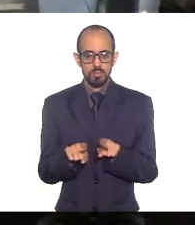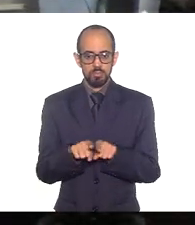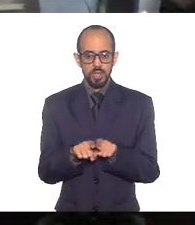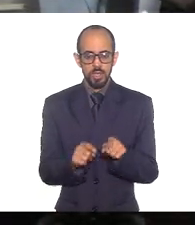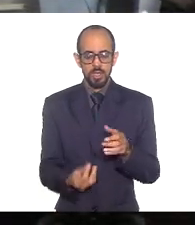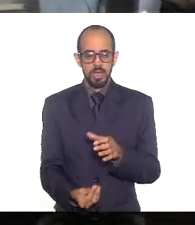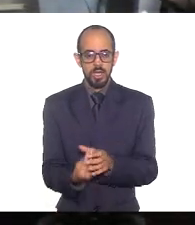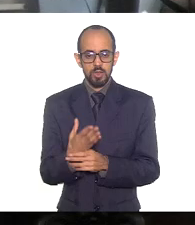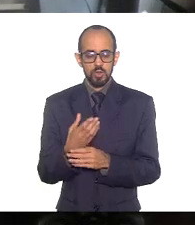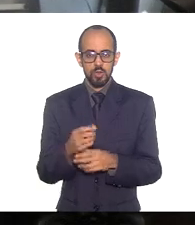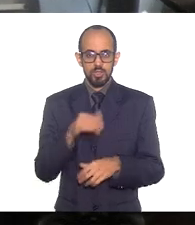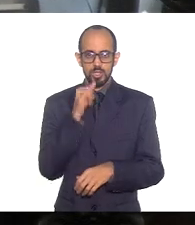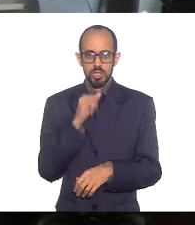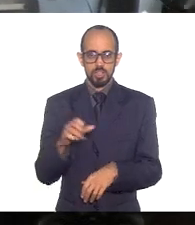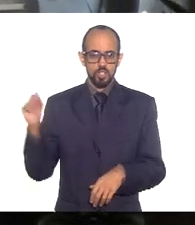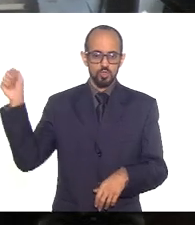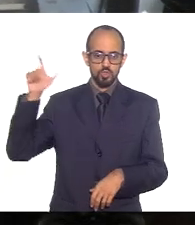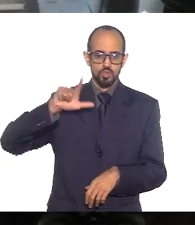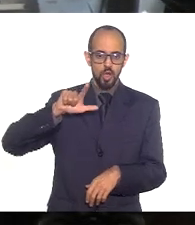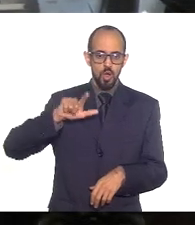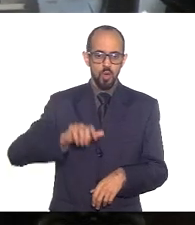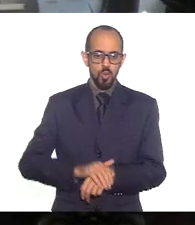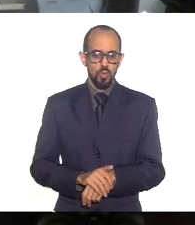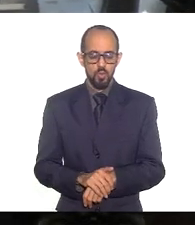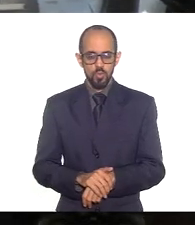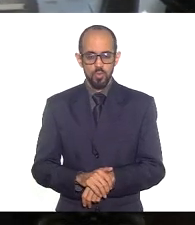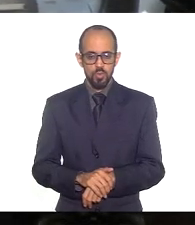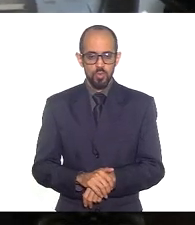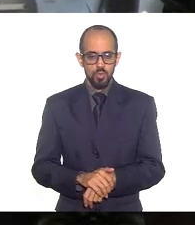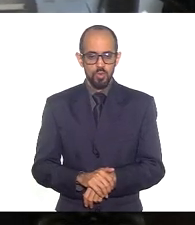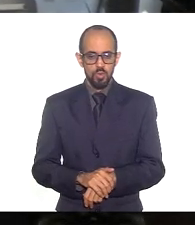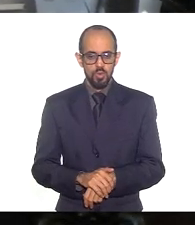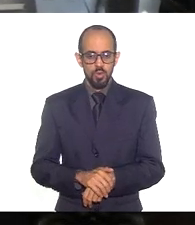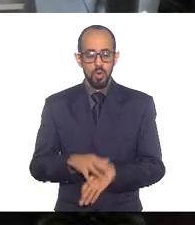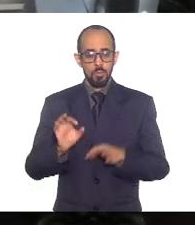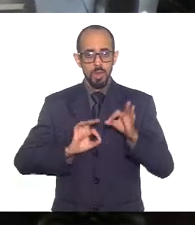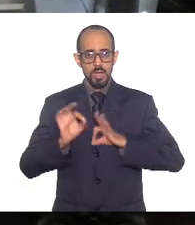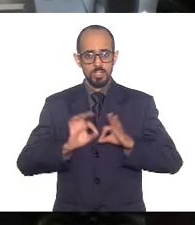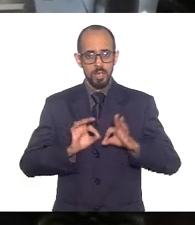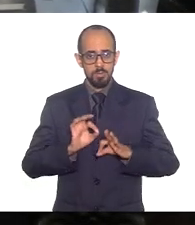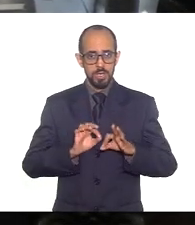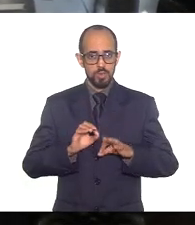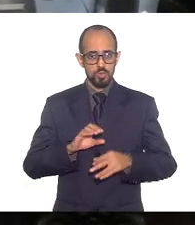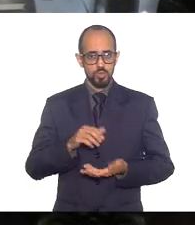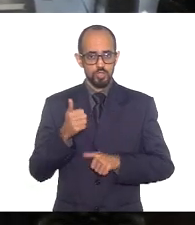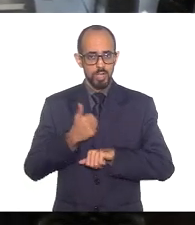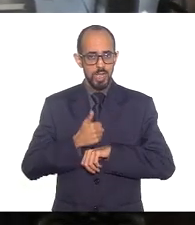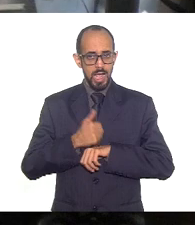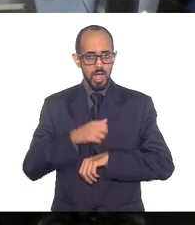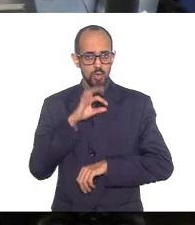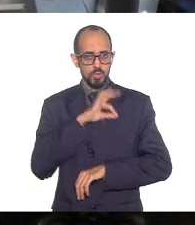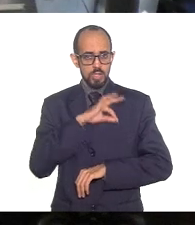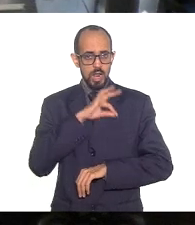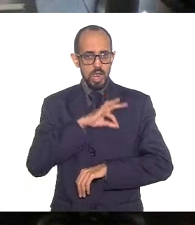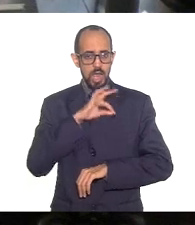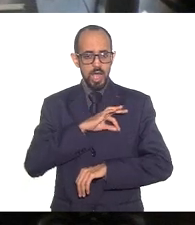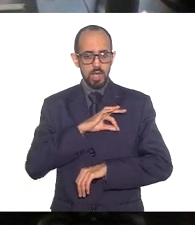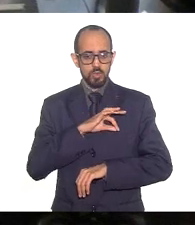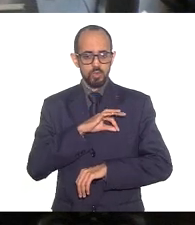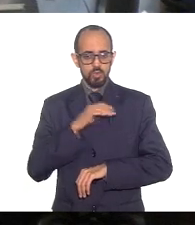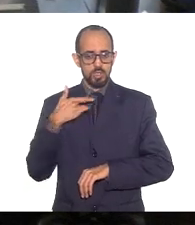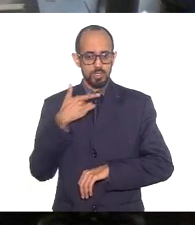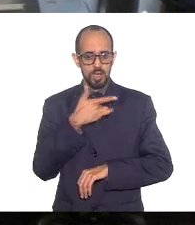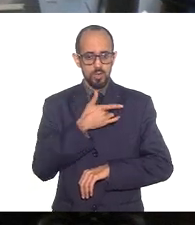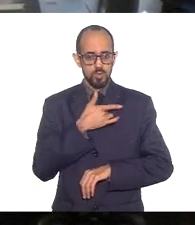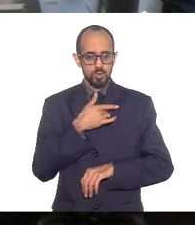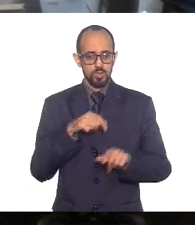solar salve enganar saliva de 20 tivemos aqui o plano de cargos e salário dessa saúde o alargamento fiscal do tempo do